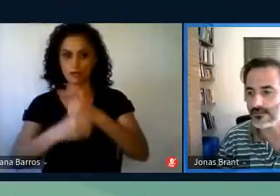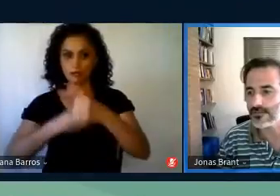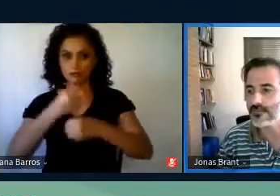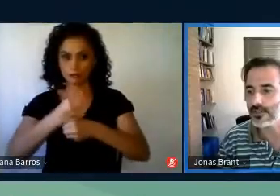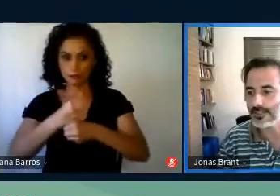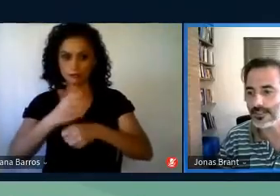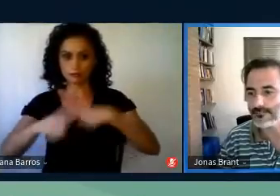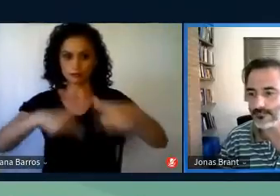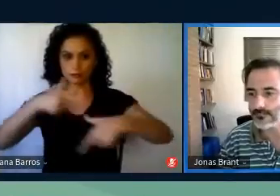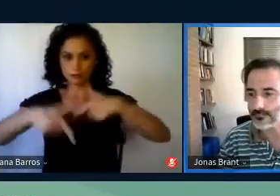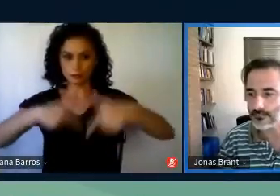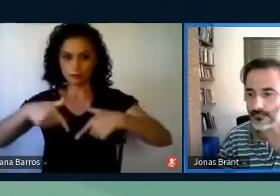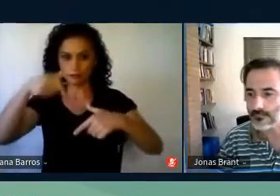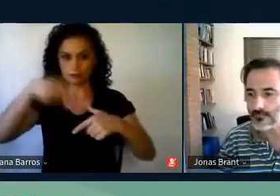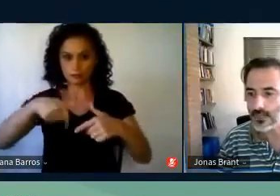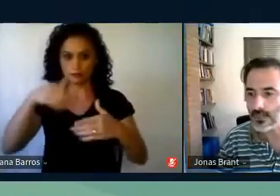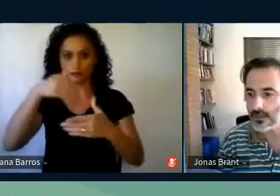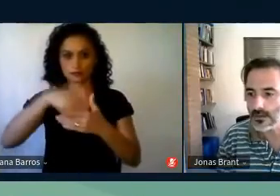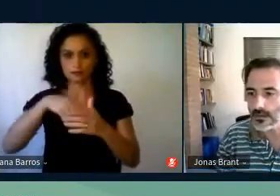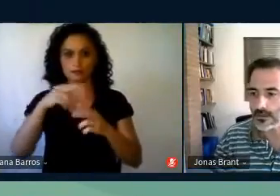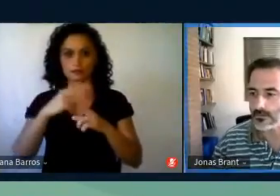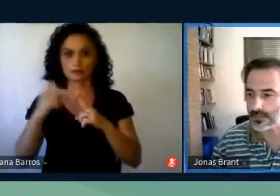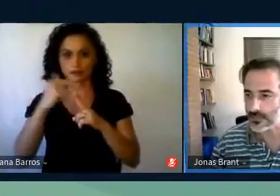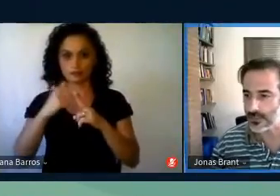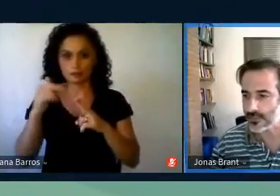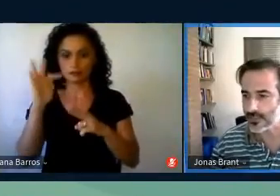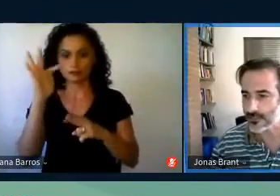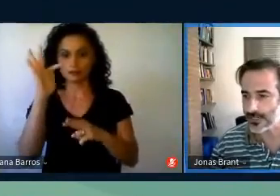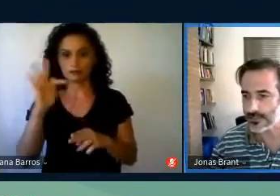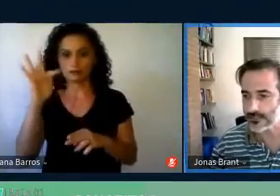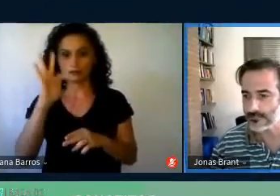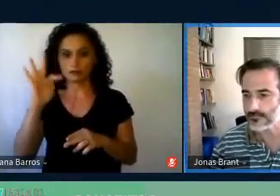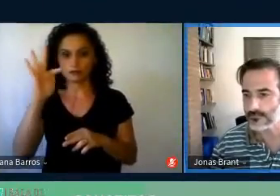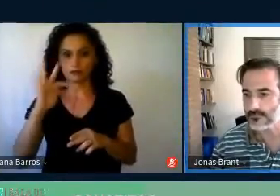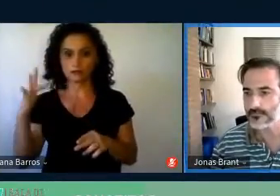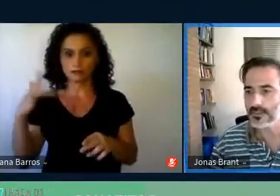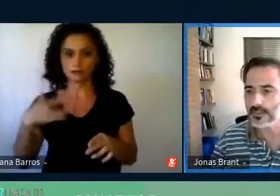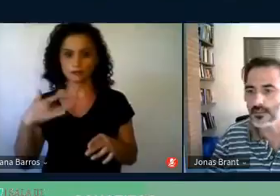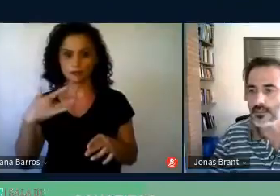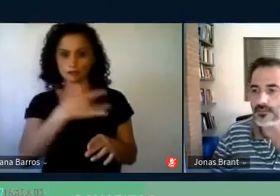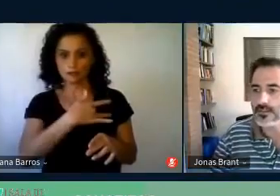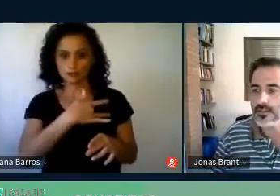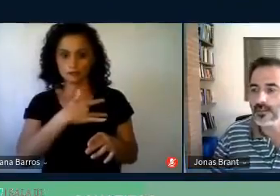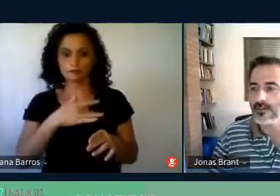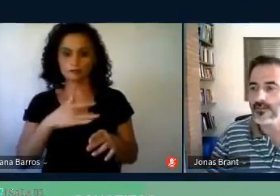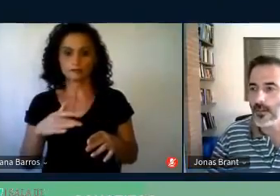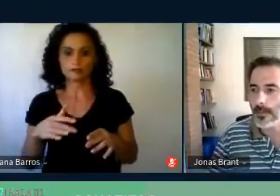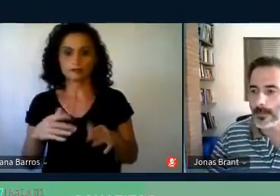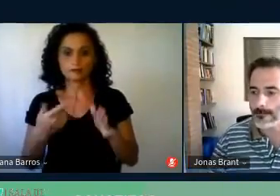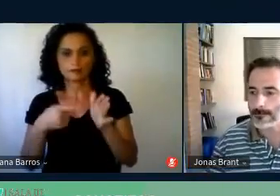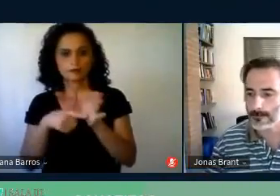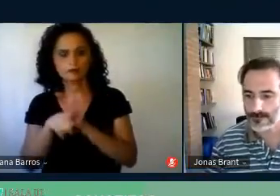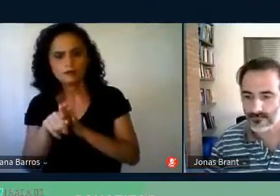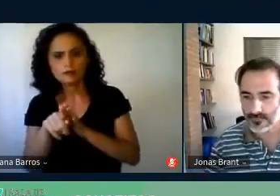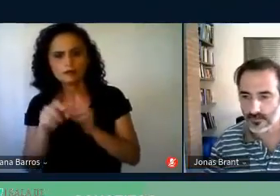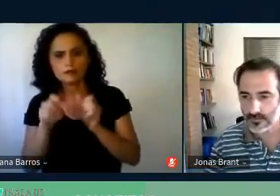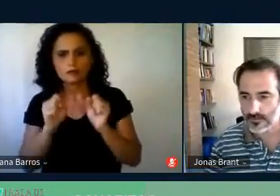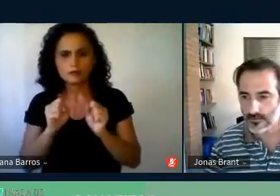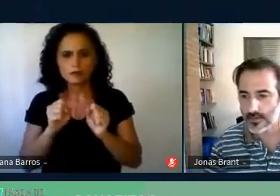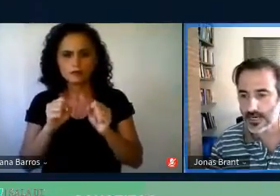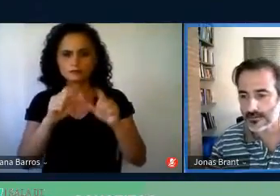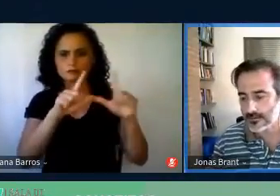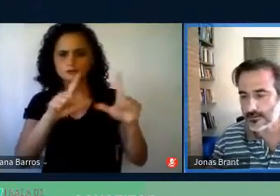faculdade de saúde. Pode passar. Eu passo aqui? Não, você que passa, né? Se você quiser passar, você pode, eu posso